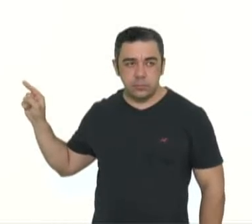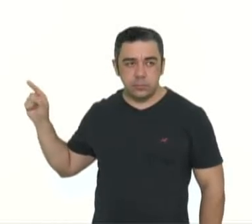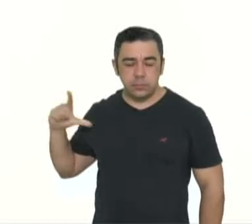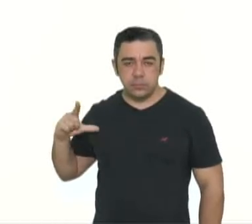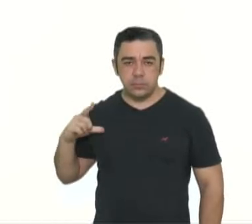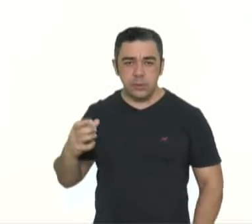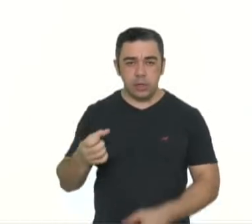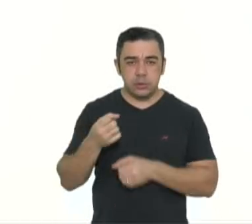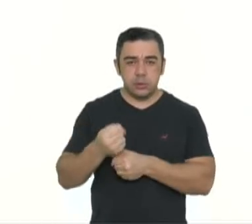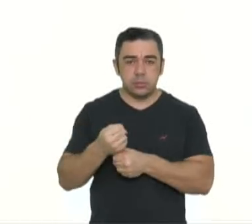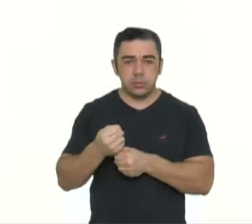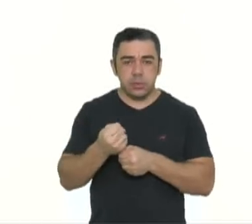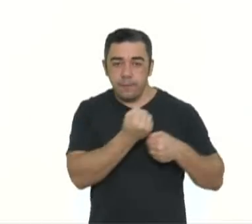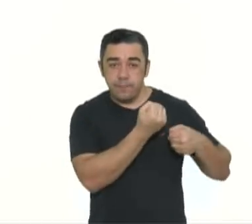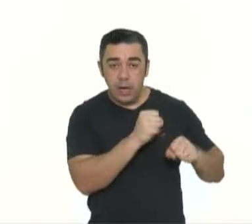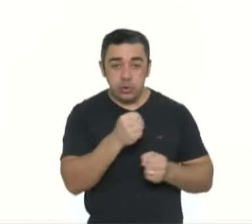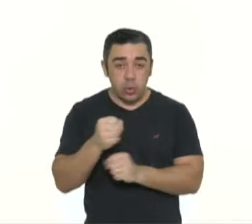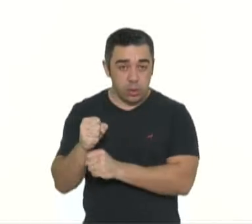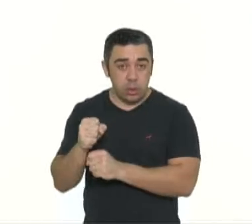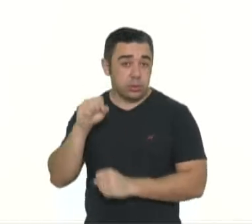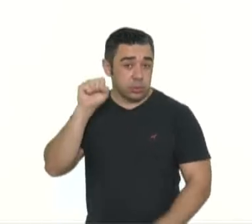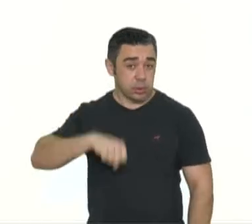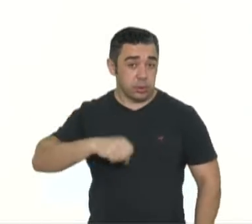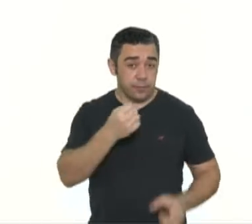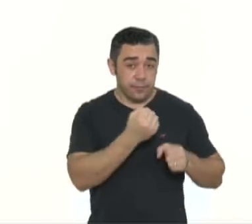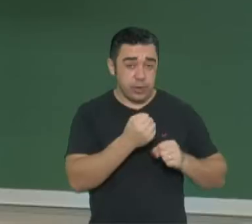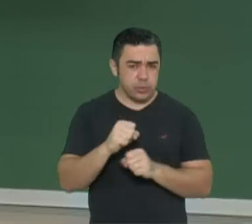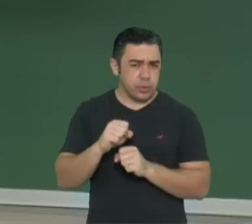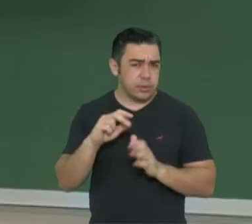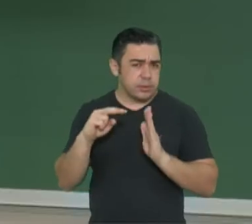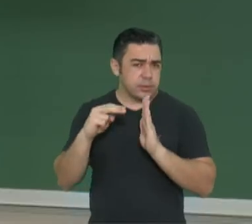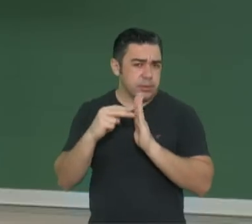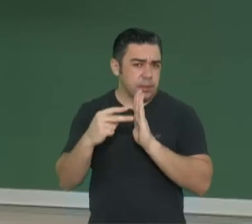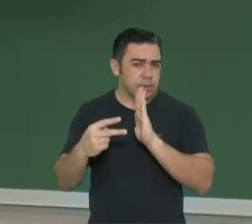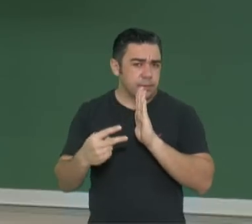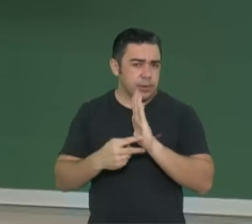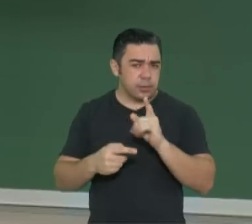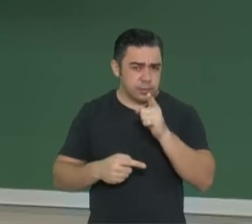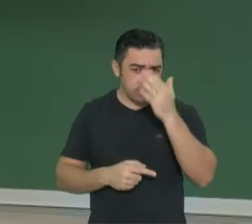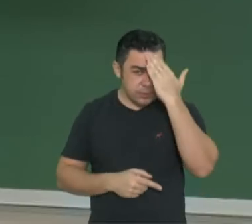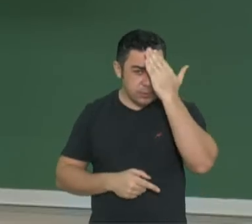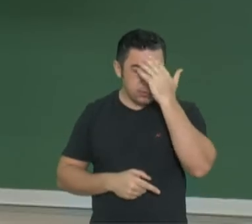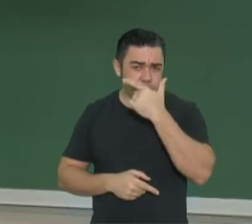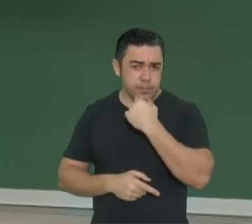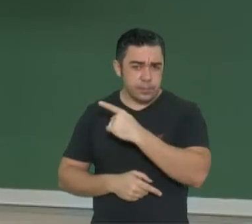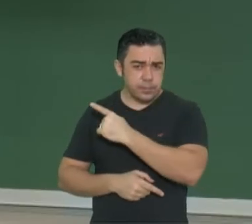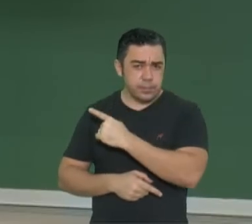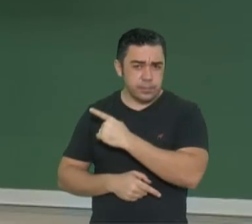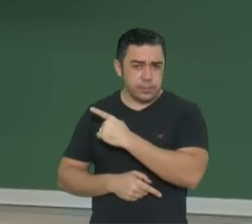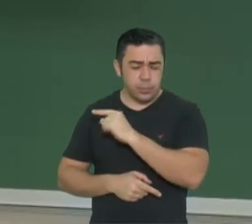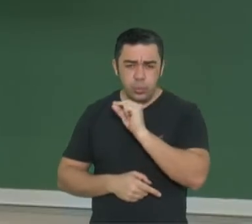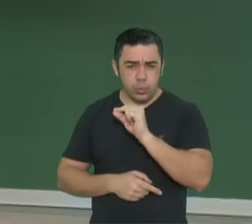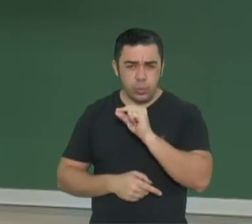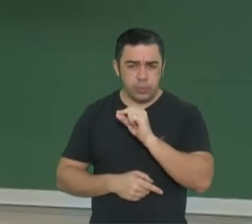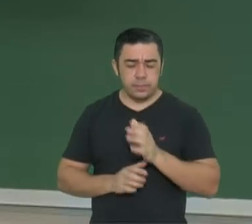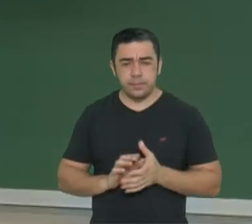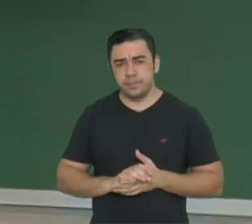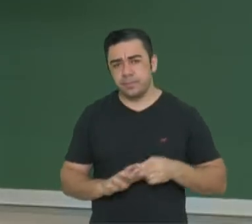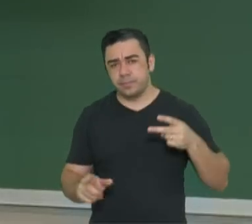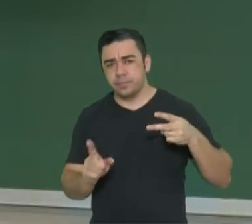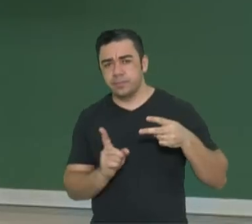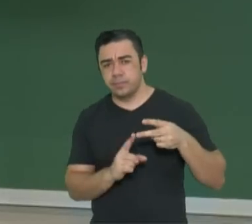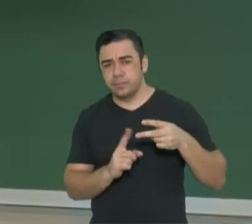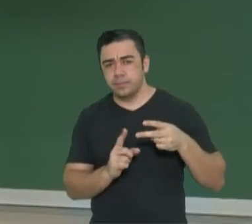uma vassoura. Sim, é uma vassoura. Você sabe quem é esse homem que está segurando a vassoura? E